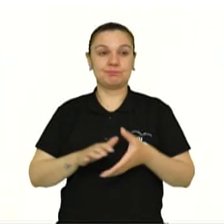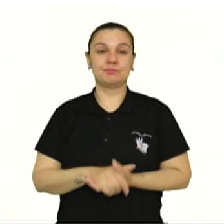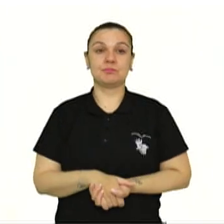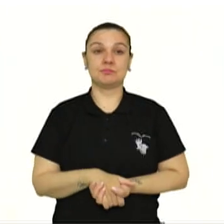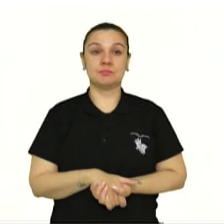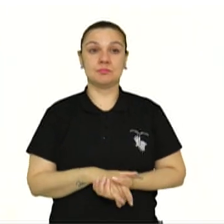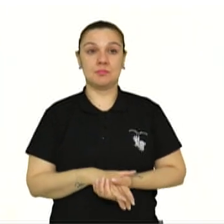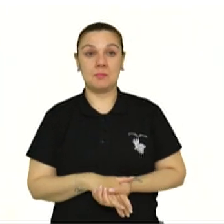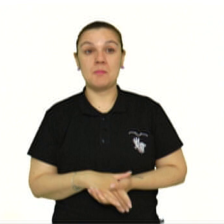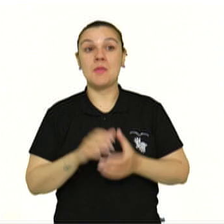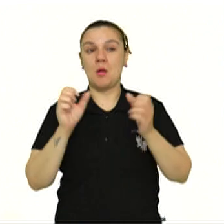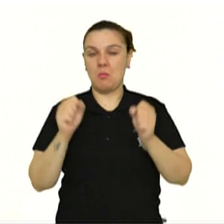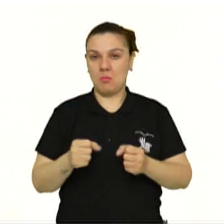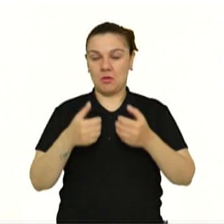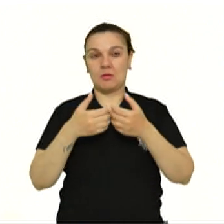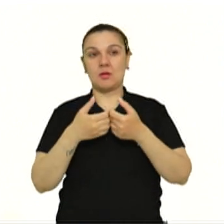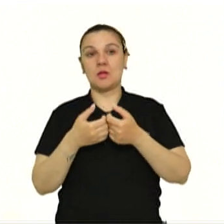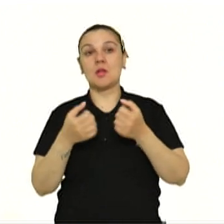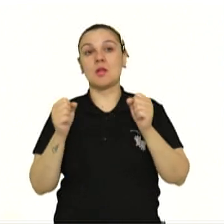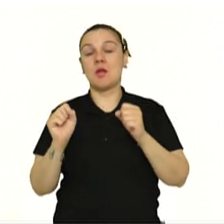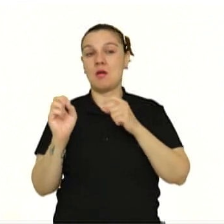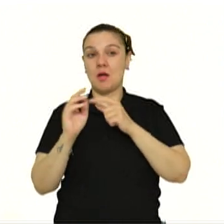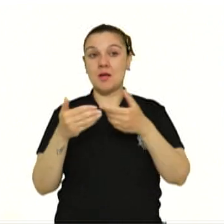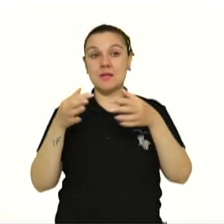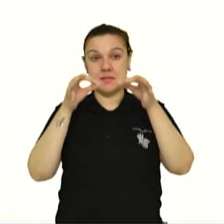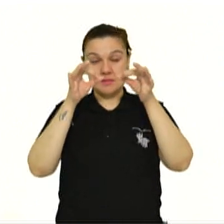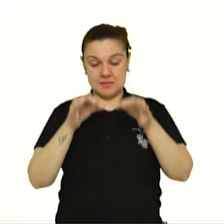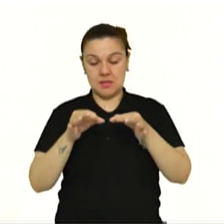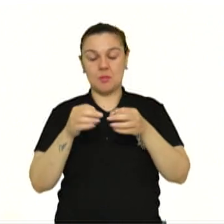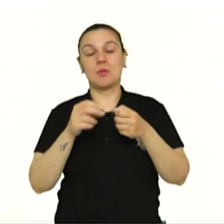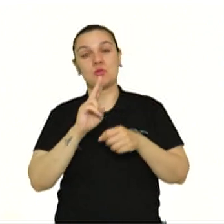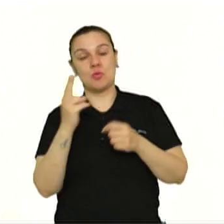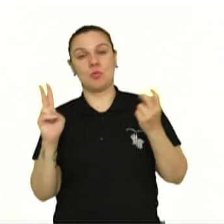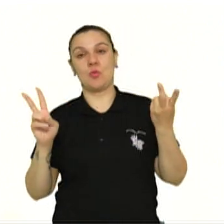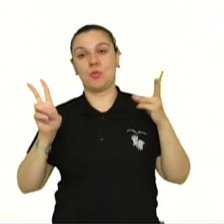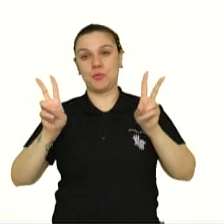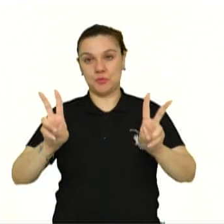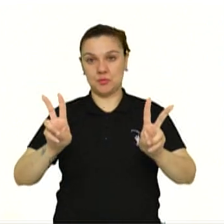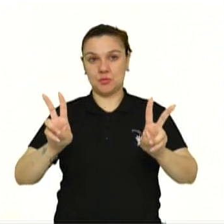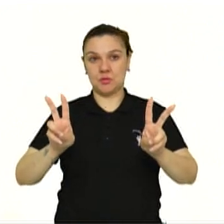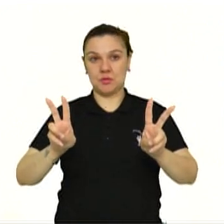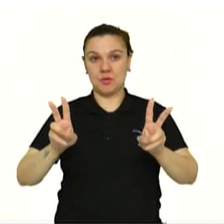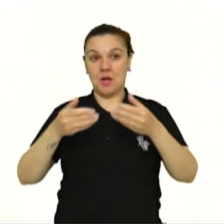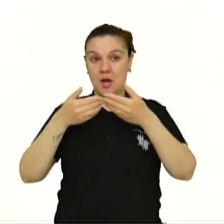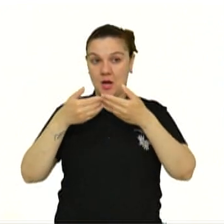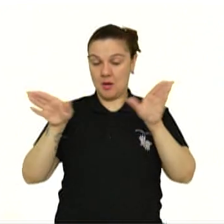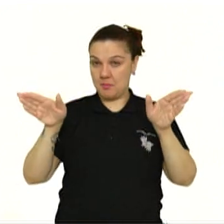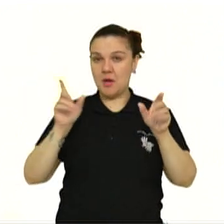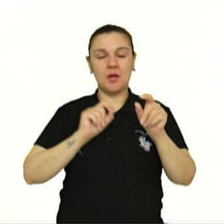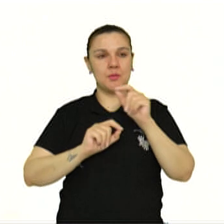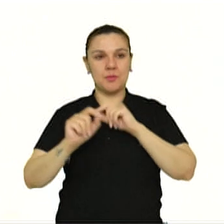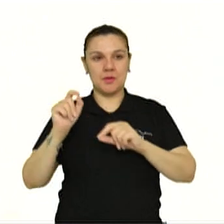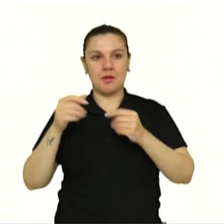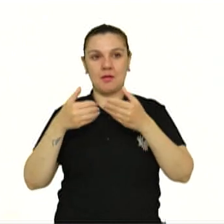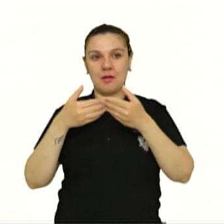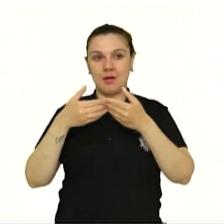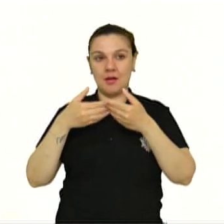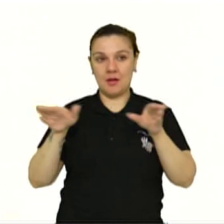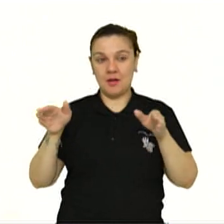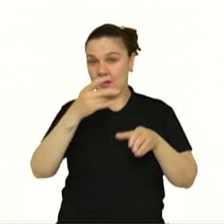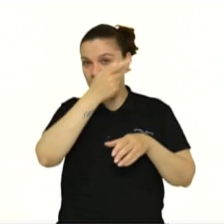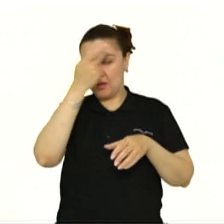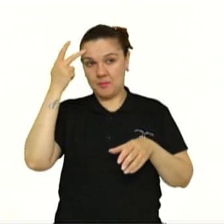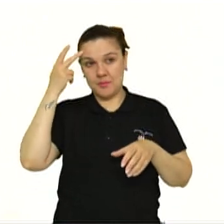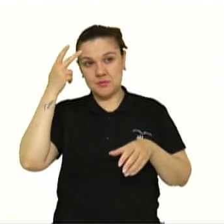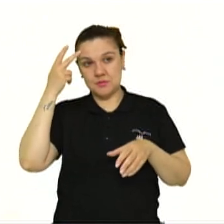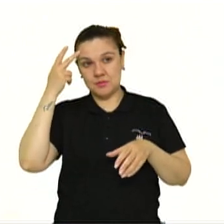A classificação pode ser simples e duplas nas seguintes classes, tá? Aberta e quad. O que é aberta? Aberta é quando o